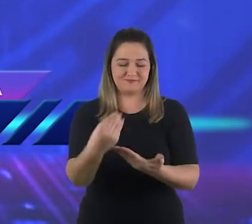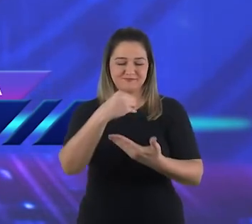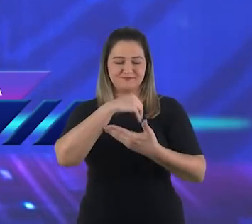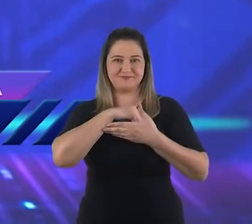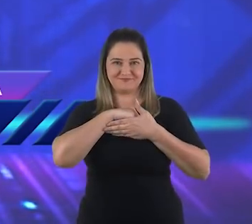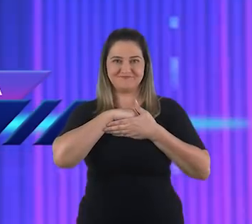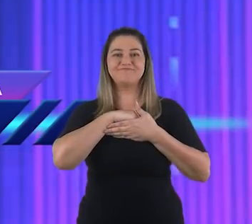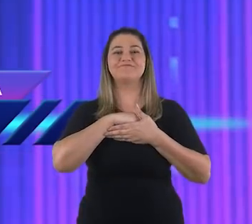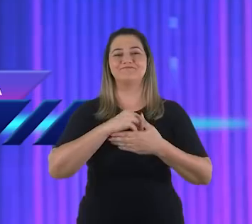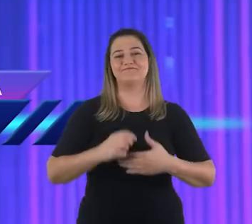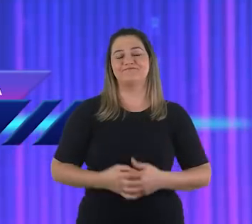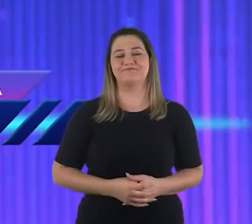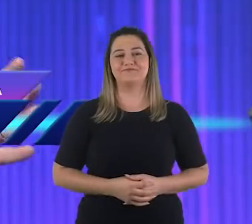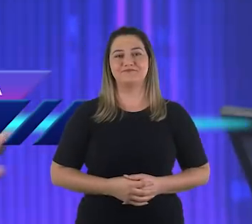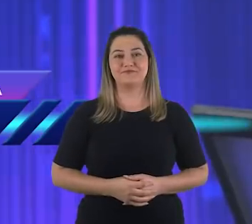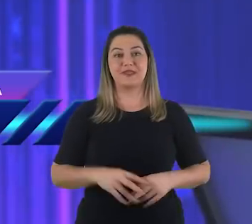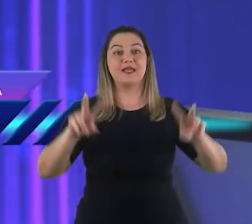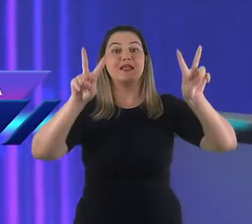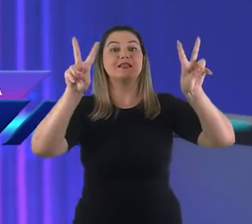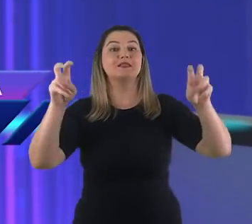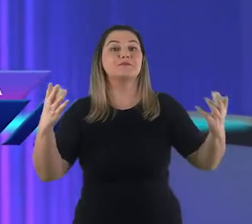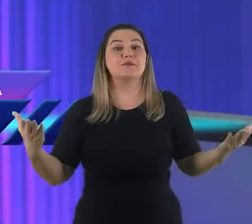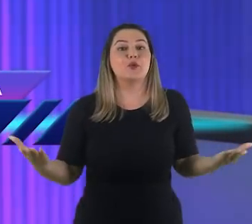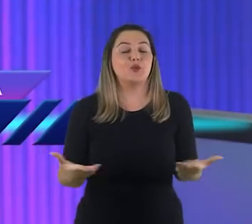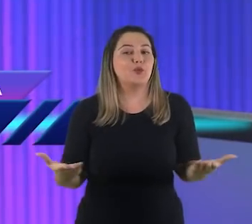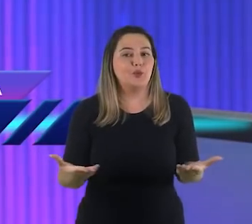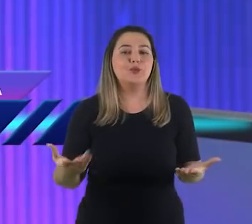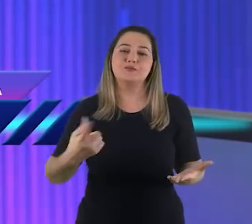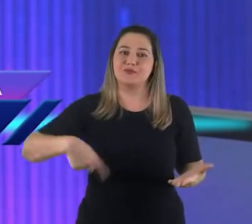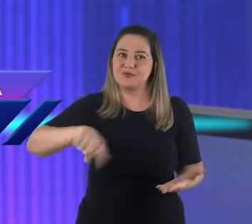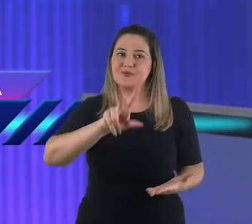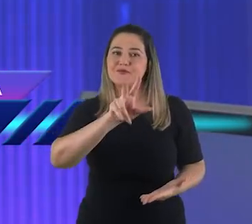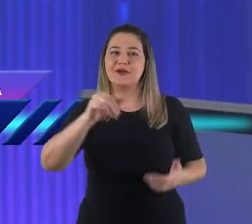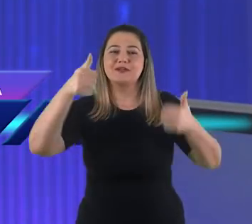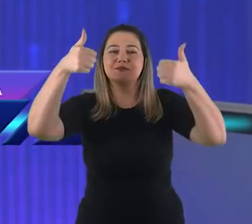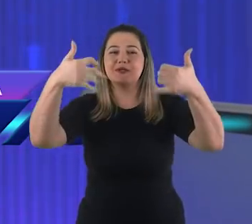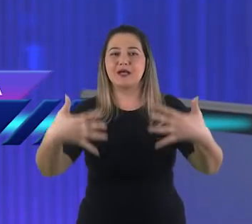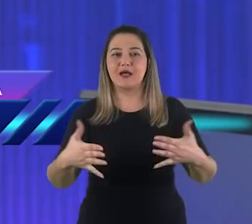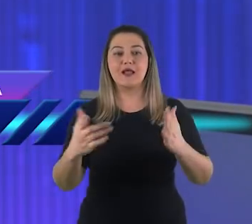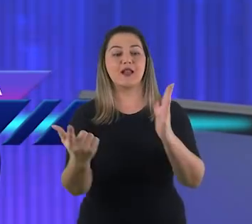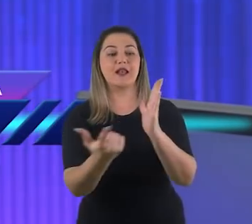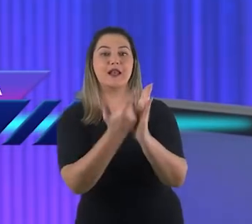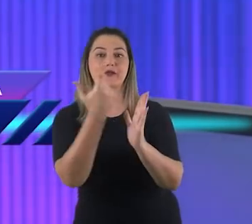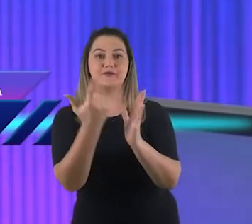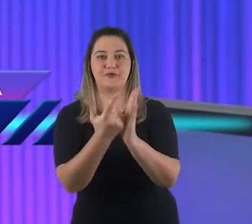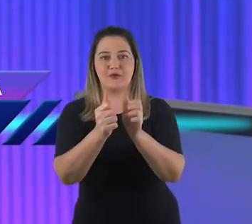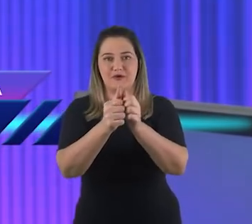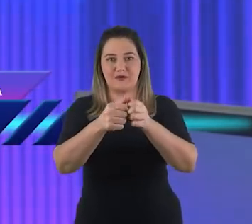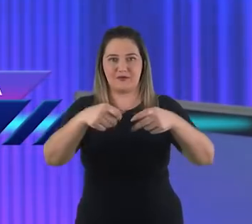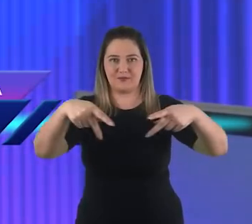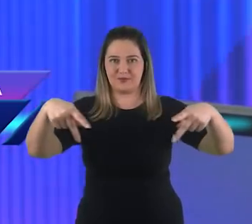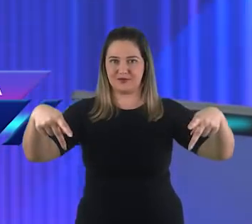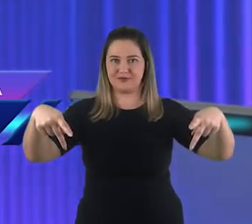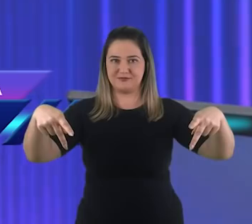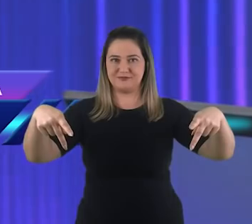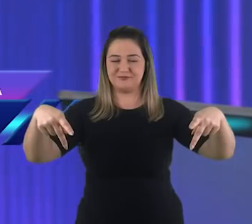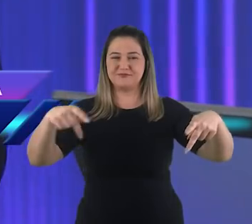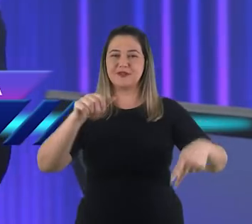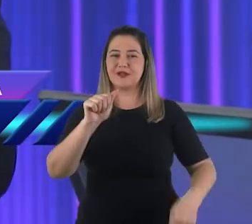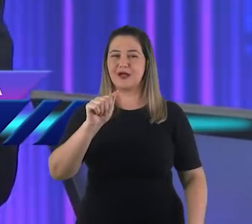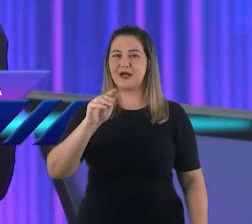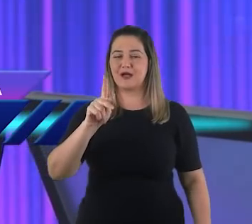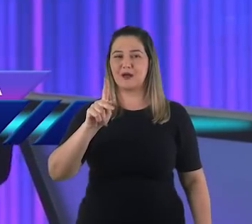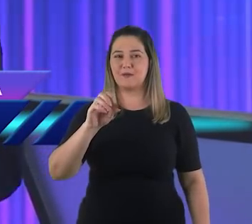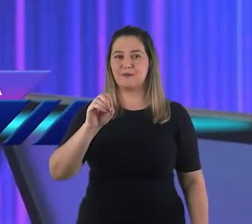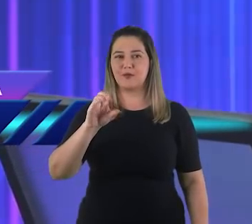Senhor. O tema de hoje vai falar sobre o livro do Apocalipse.